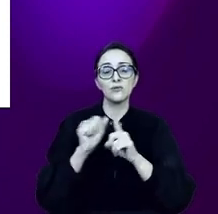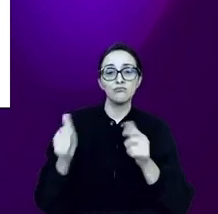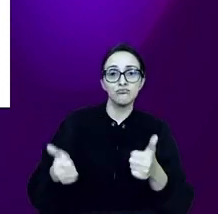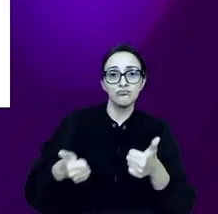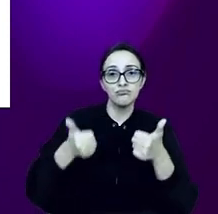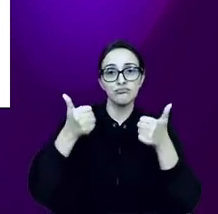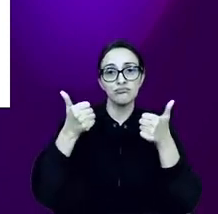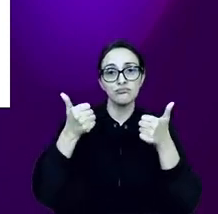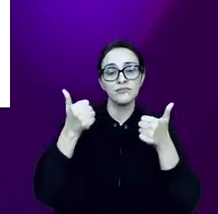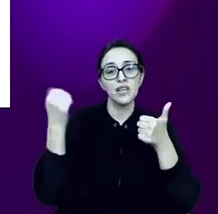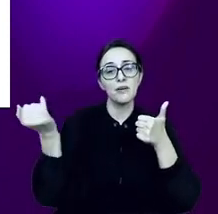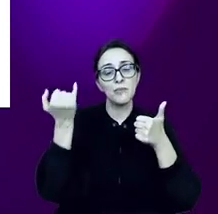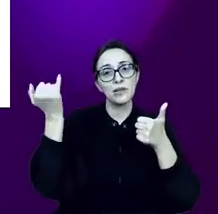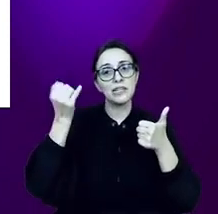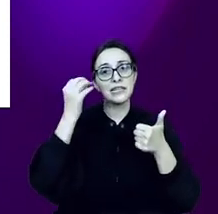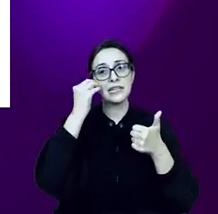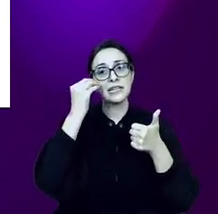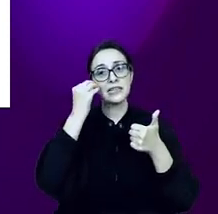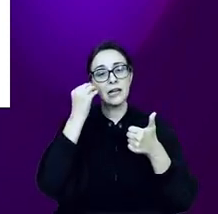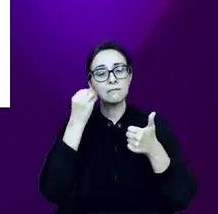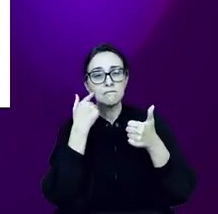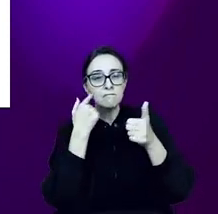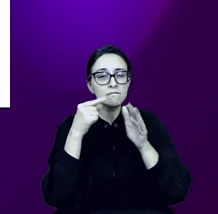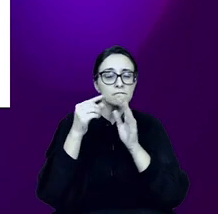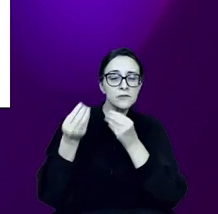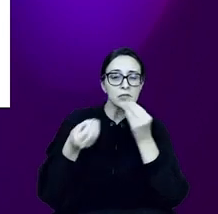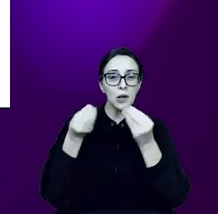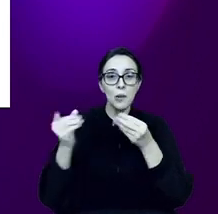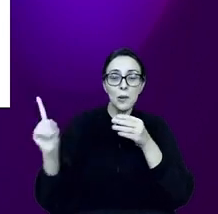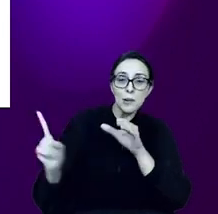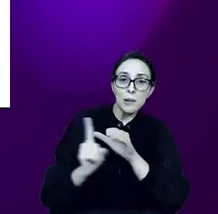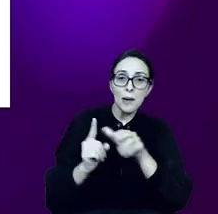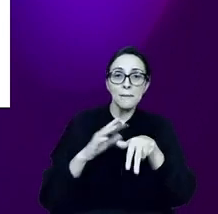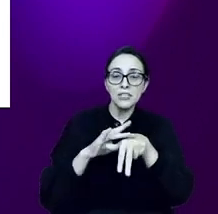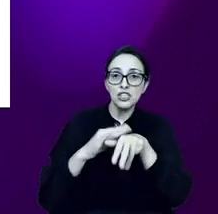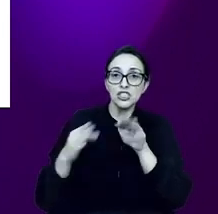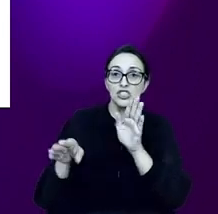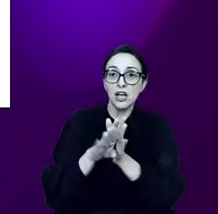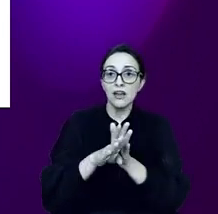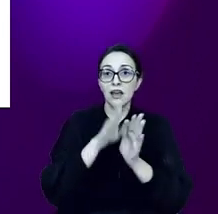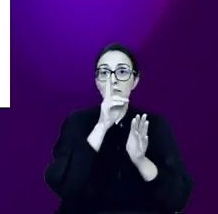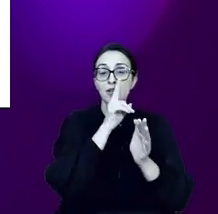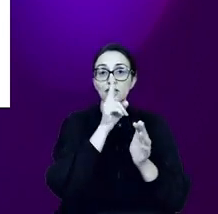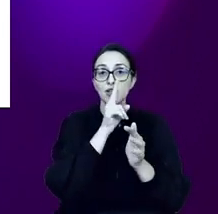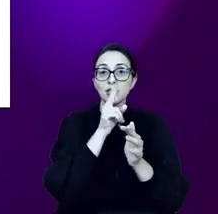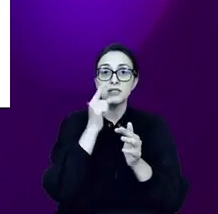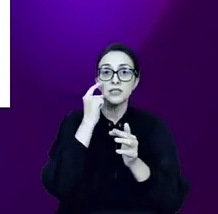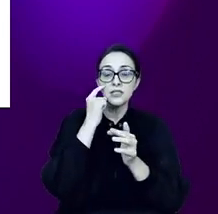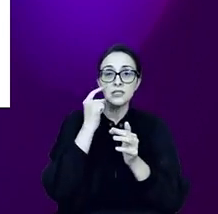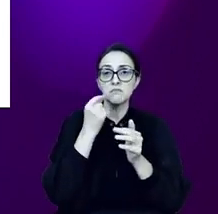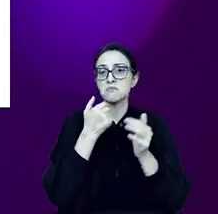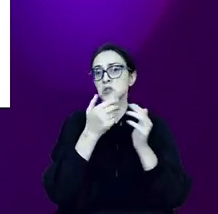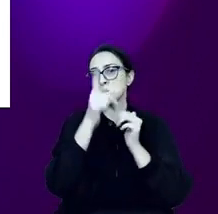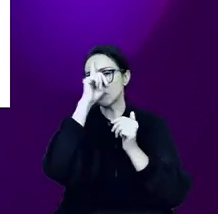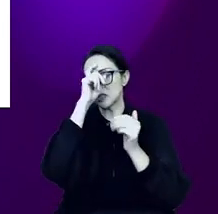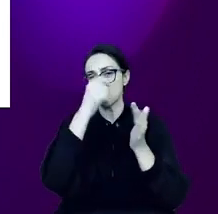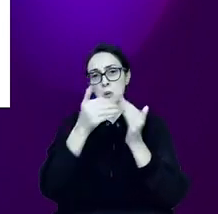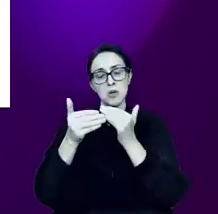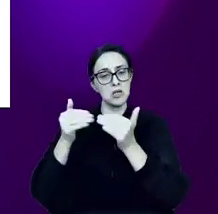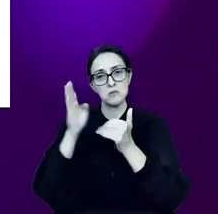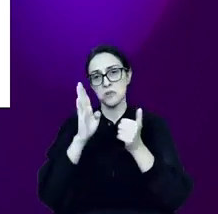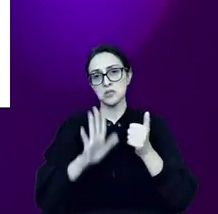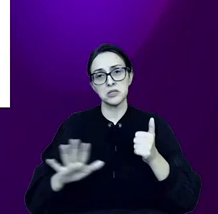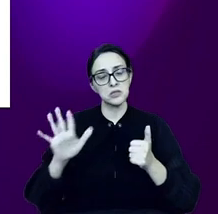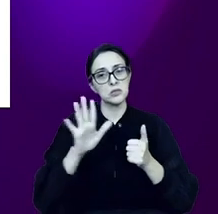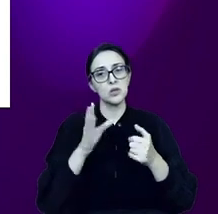recuperação? Então, é importante a gente tentar predizer quando esse paciente chega numa sala de emergência de qualquer hospital brasileiro,